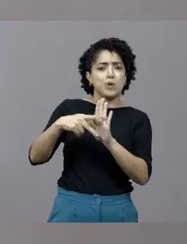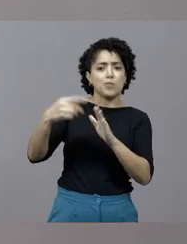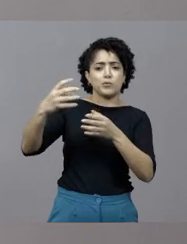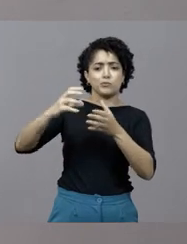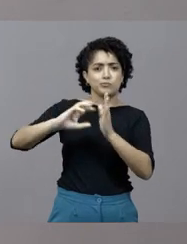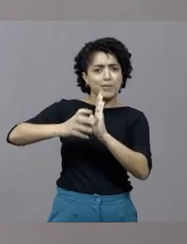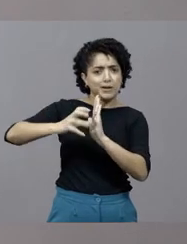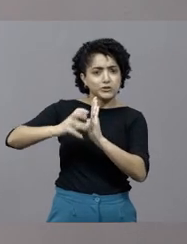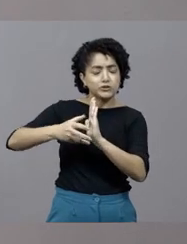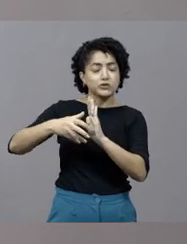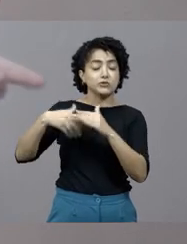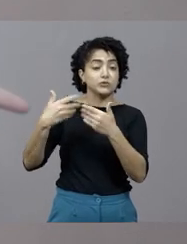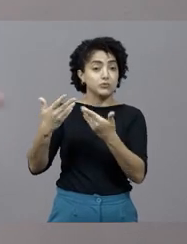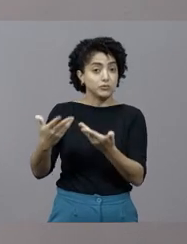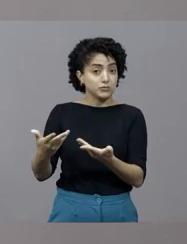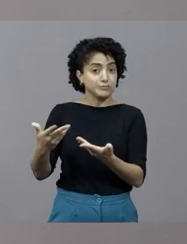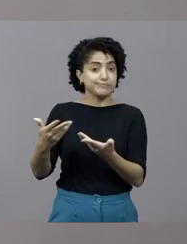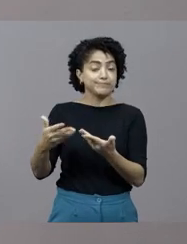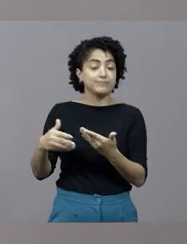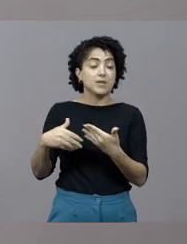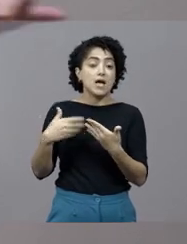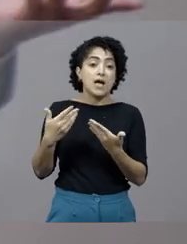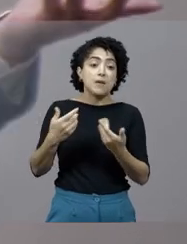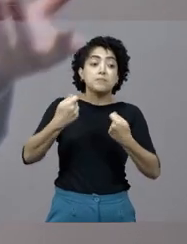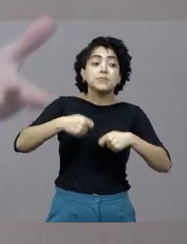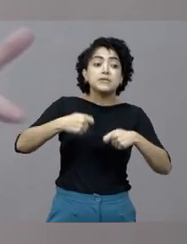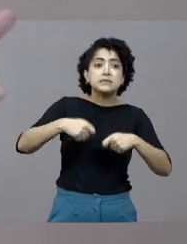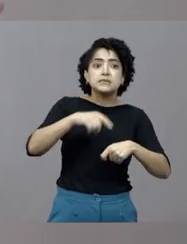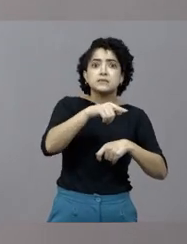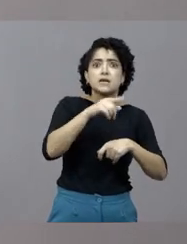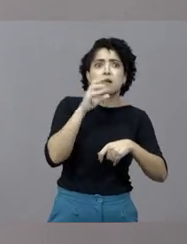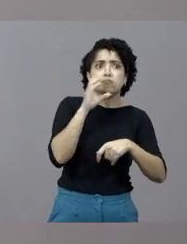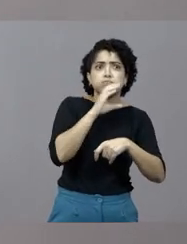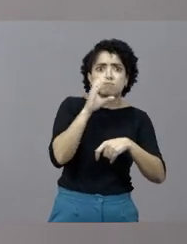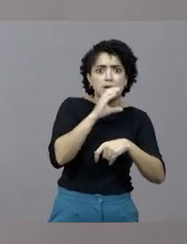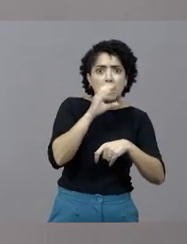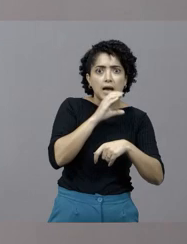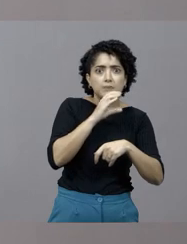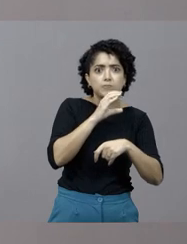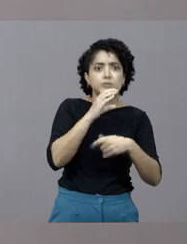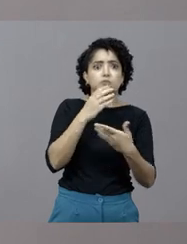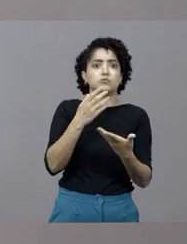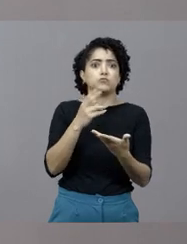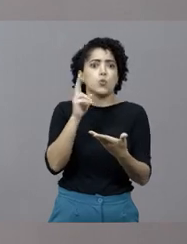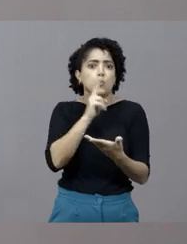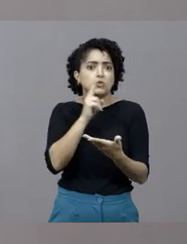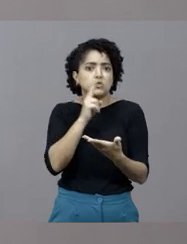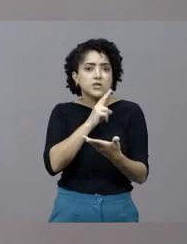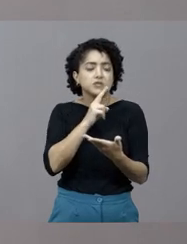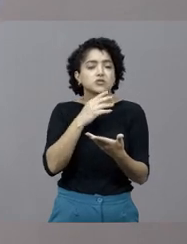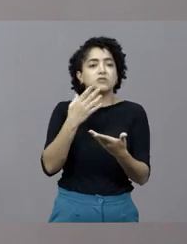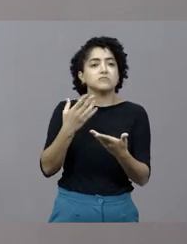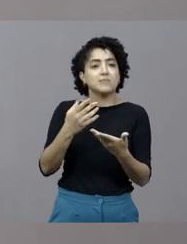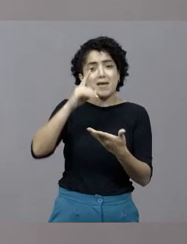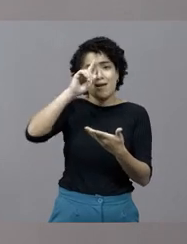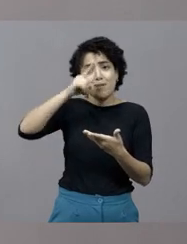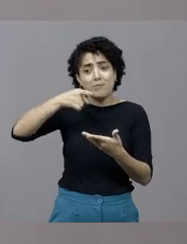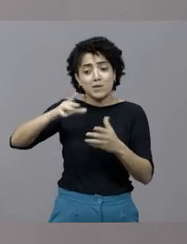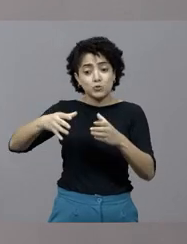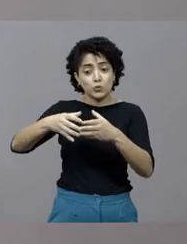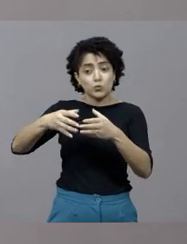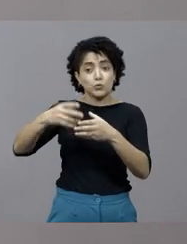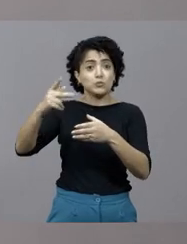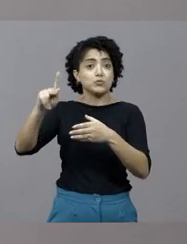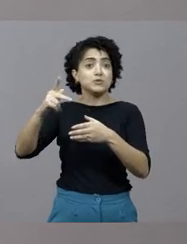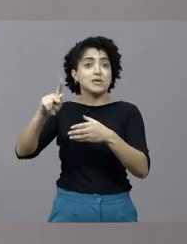ele está com a ambulância, no evento político, alguém precisa de socorro. O que acontece? Ele vai lá e manda a sua equipe chamar